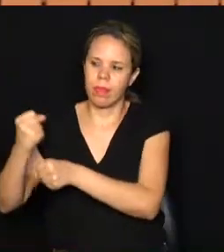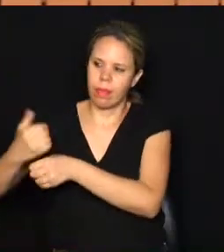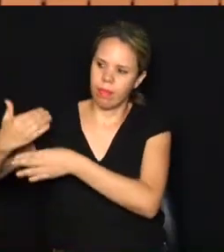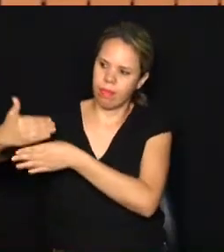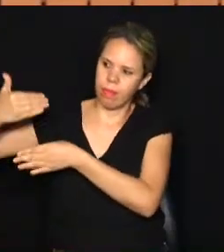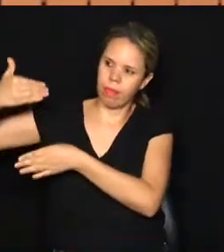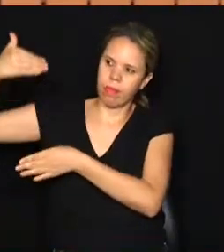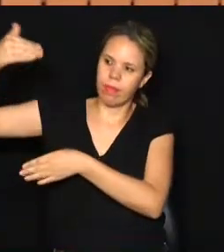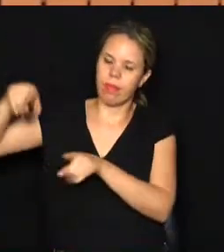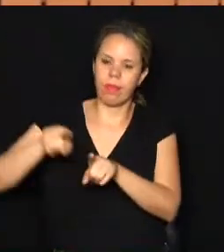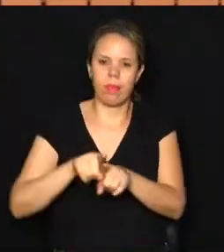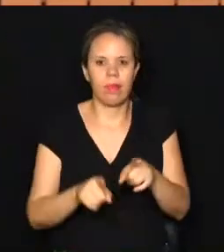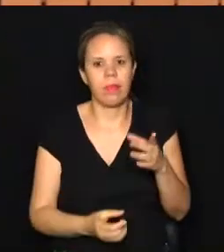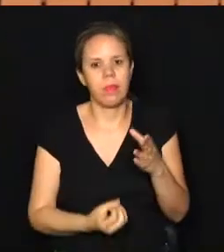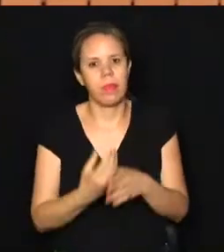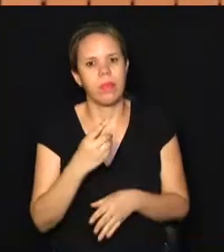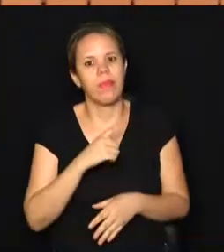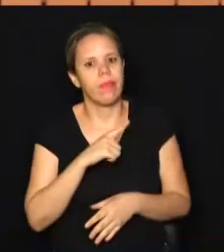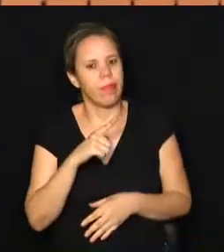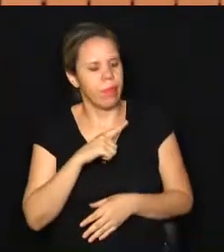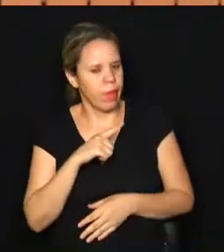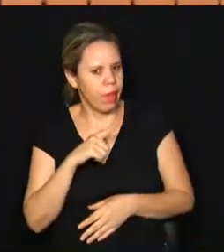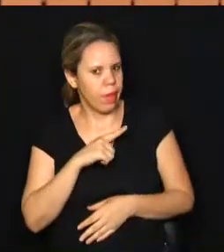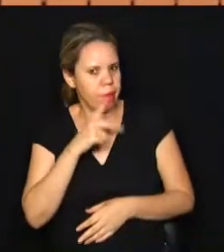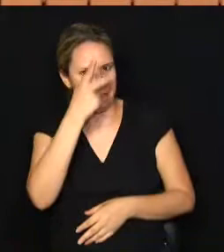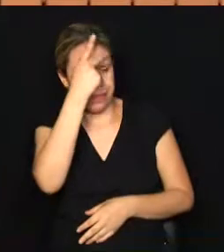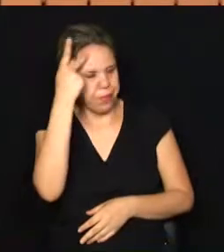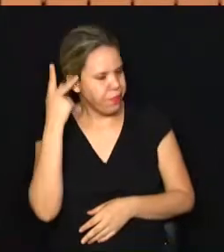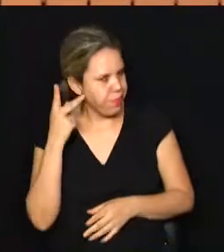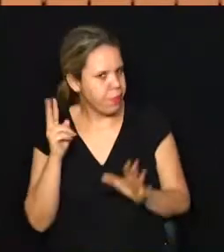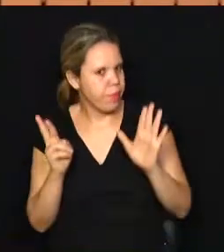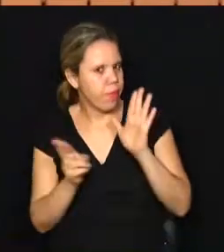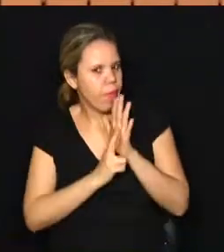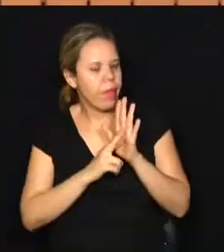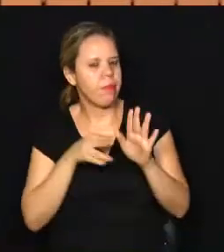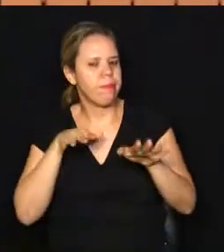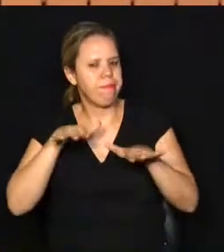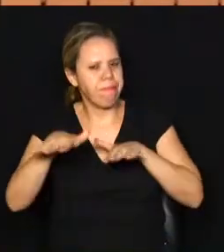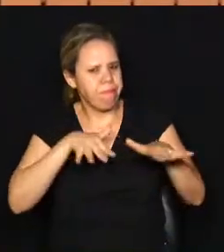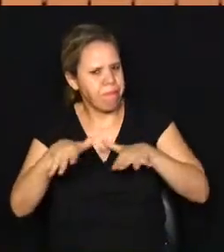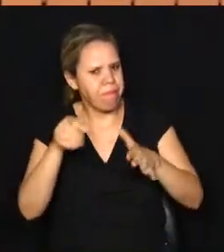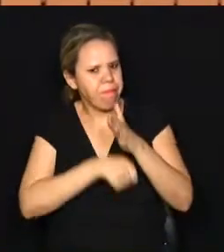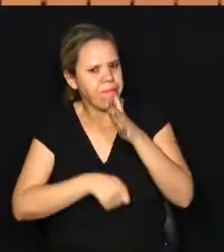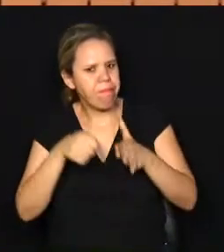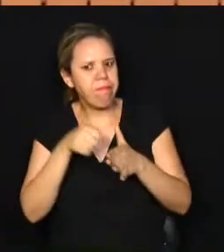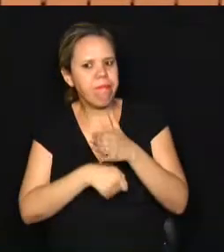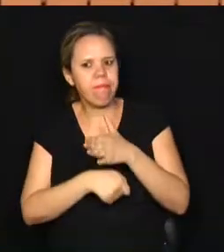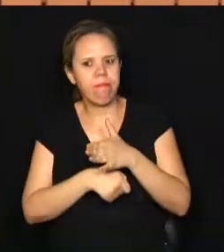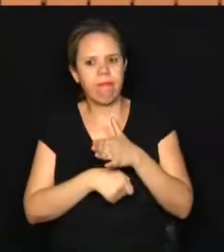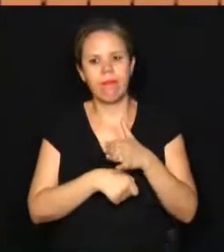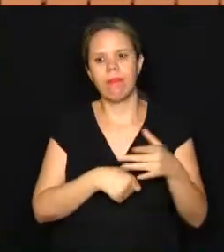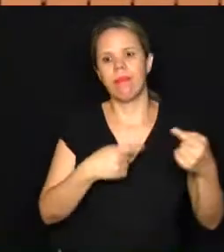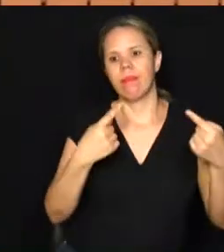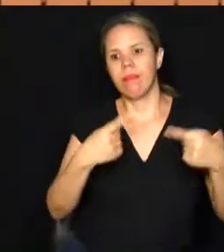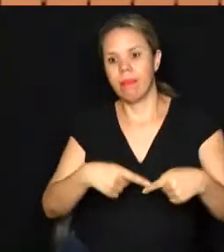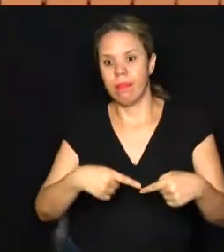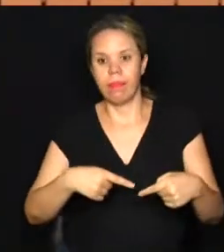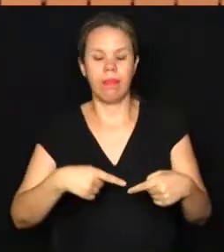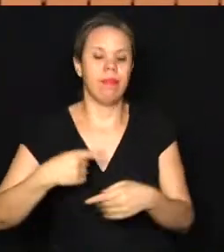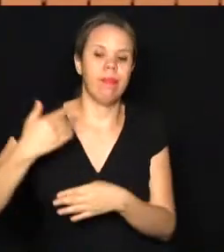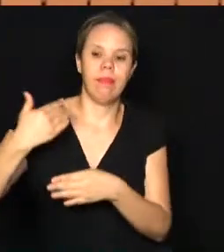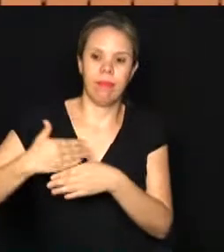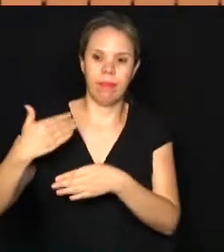presença também das pessoas representando o movimento de luta contra a barragem